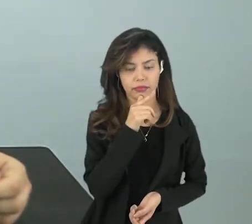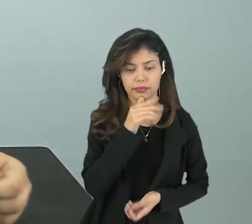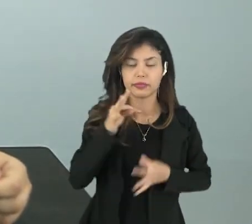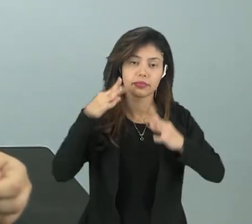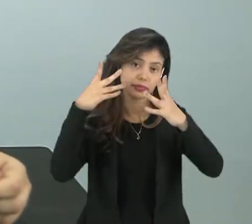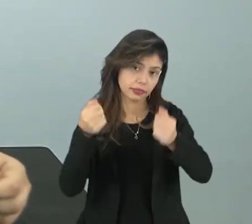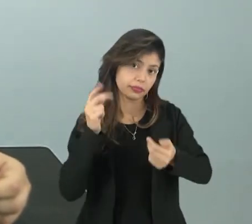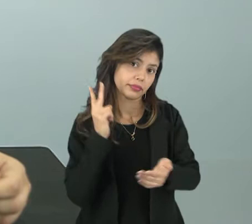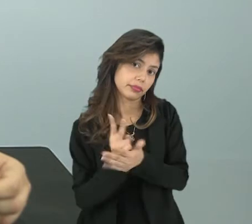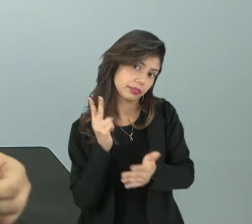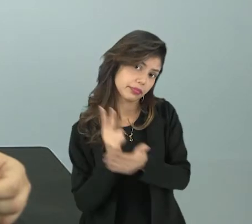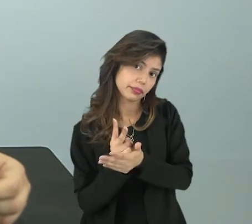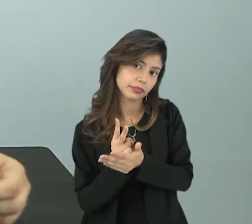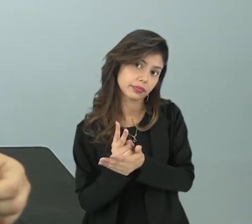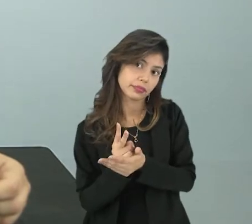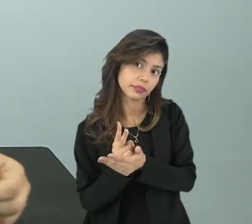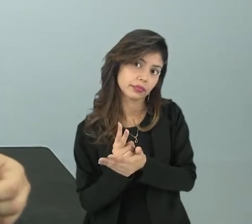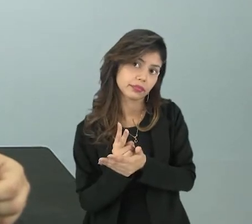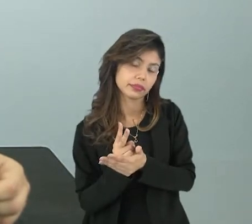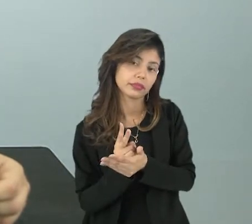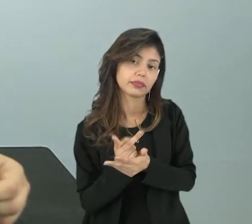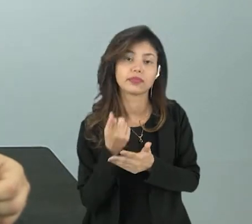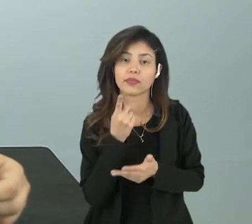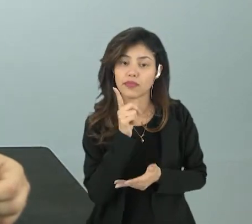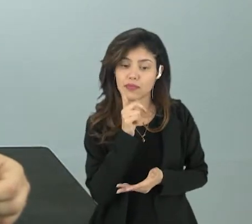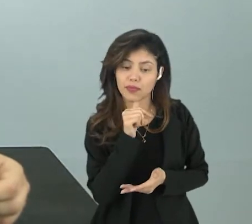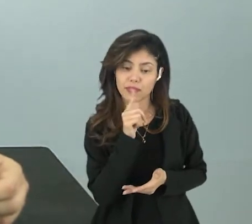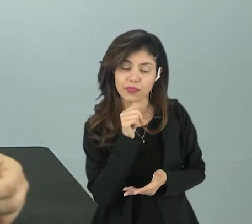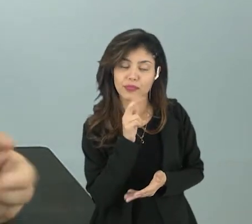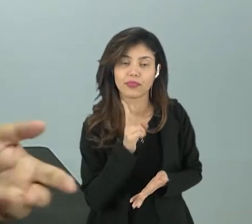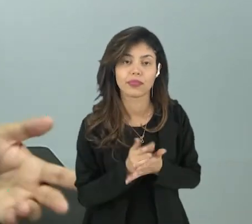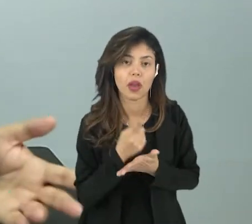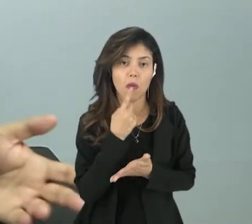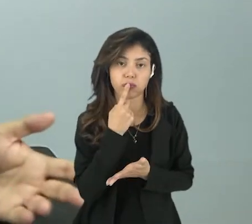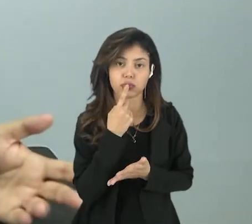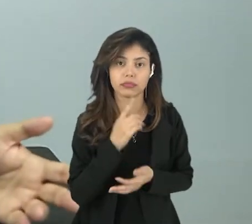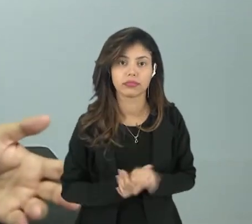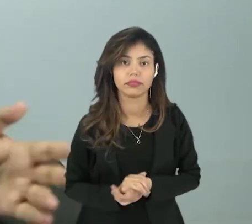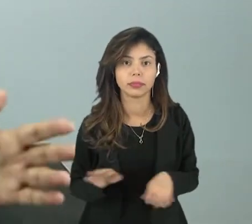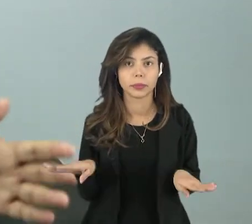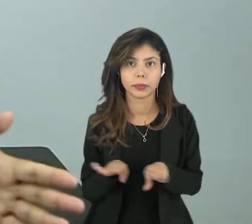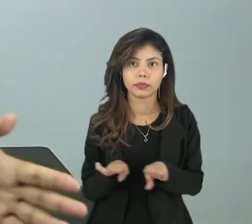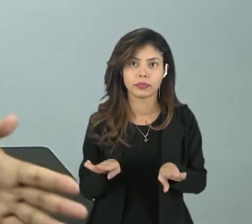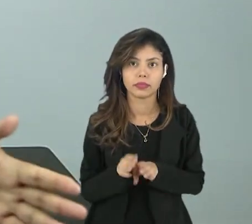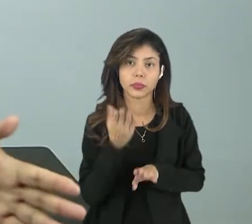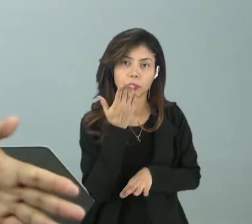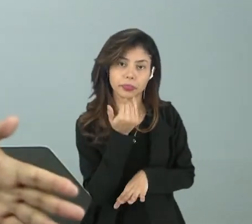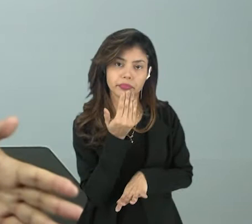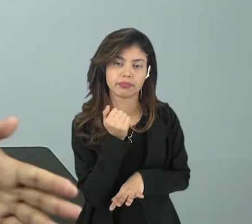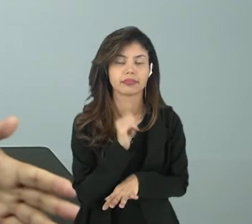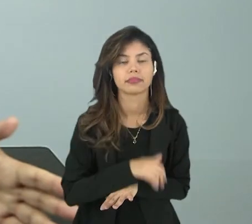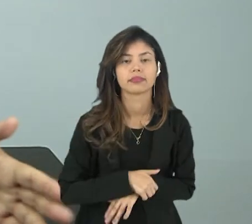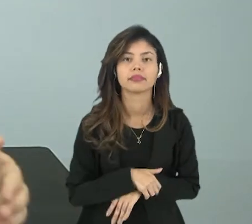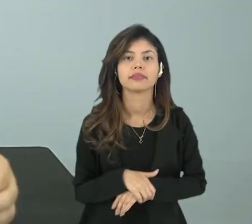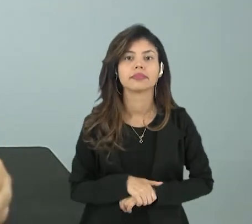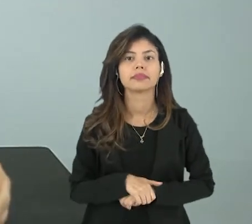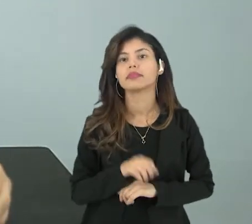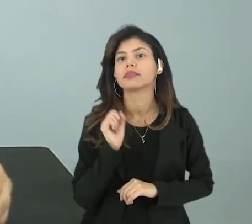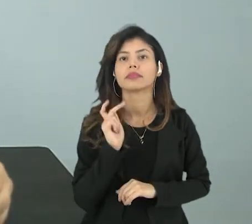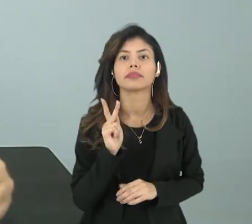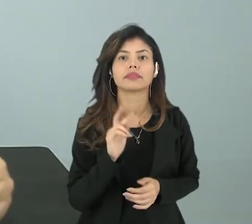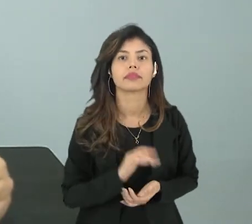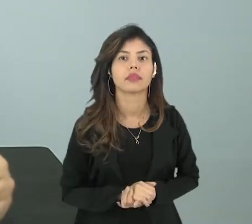Eles vão sempre estar perto de quê? Sempre estar perto da água e sempre perto da sua alimentação,